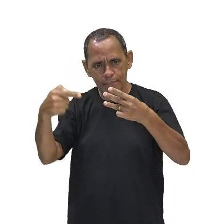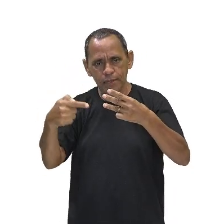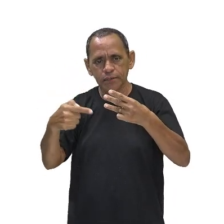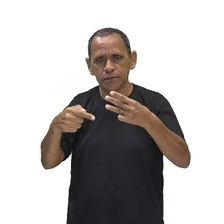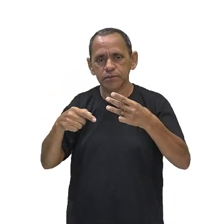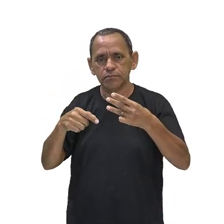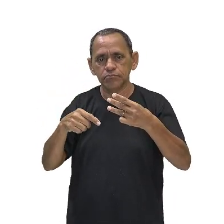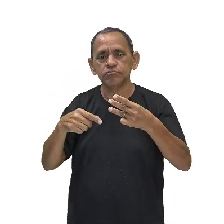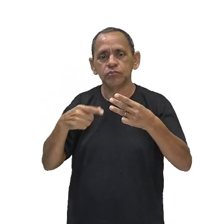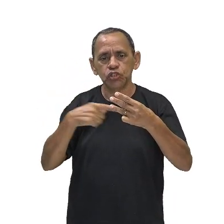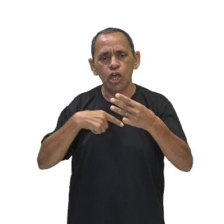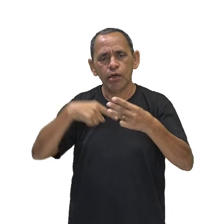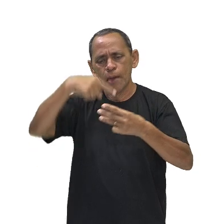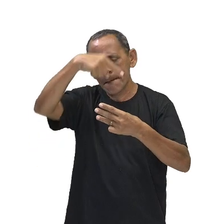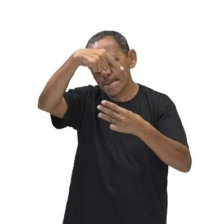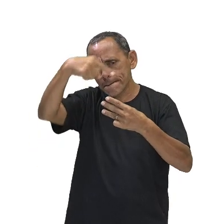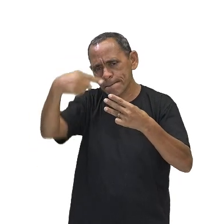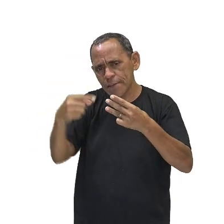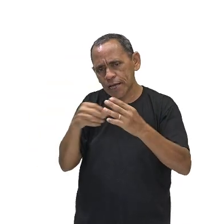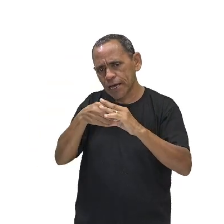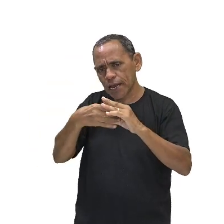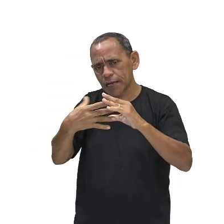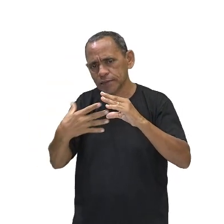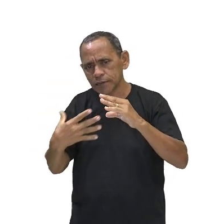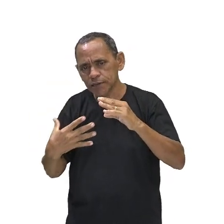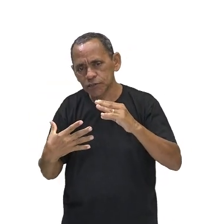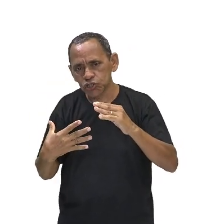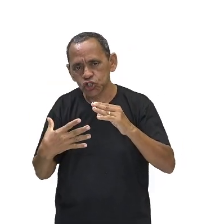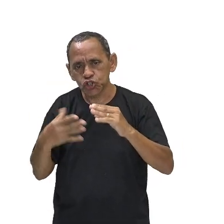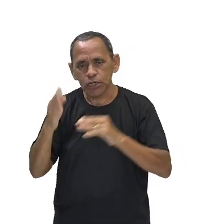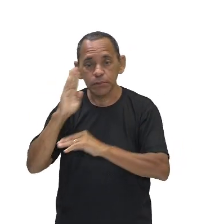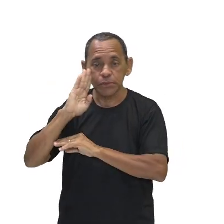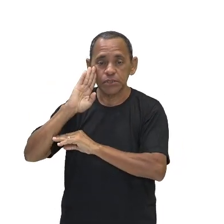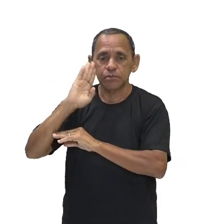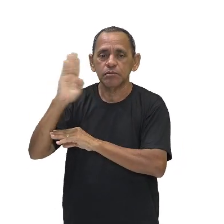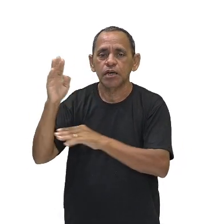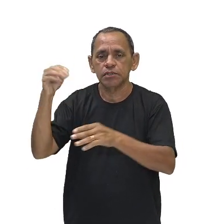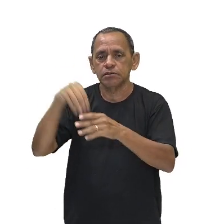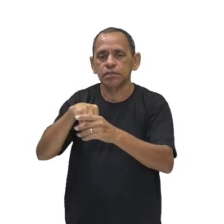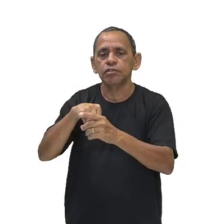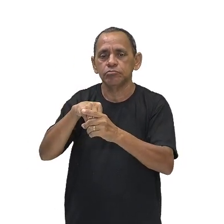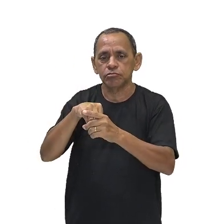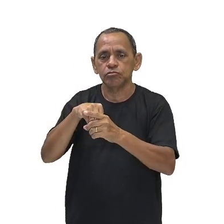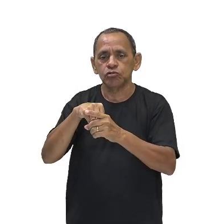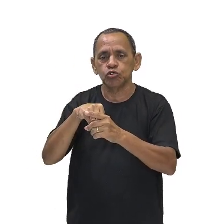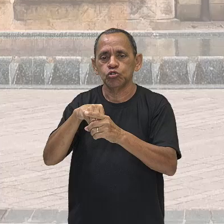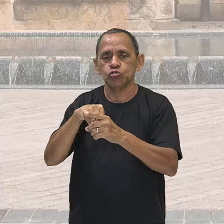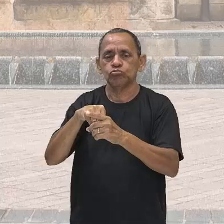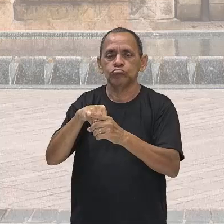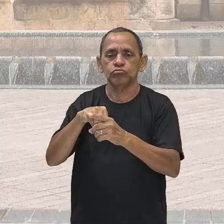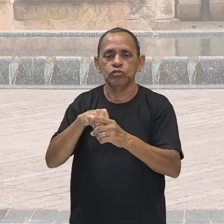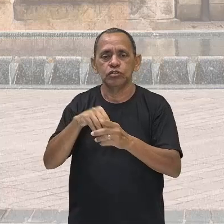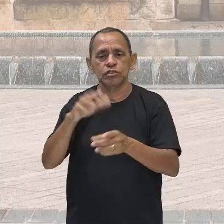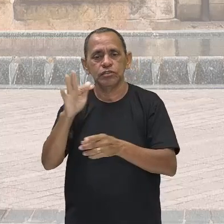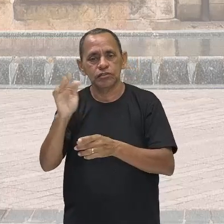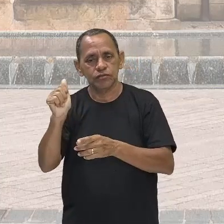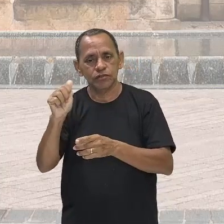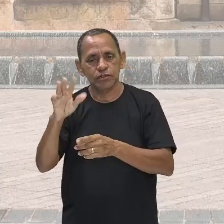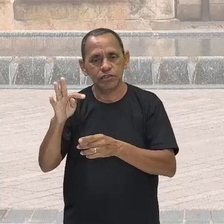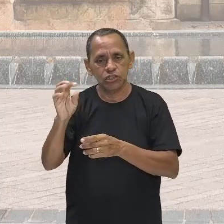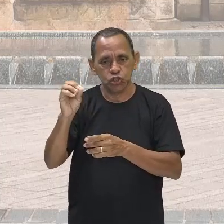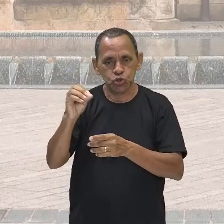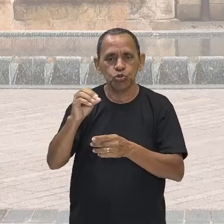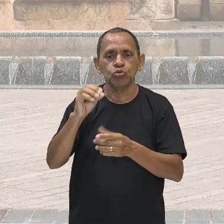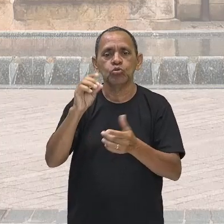coercitividade são as 3 características fundamentais do fato social. Ele existe